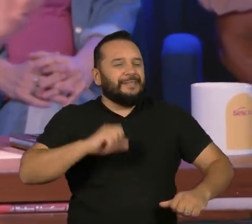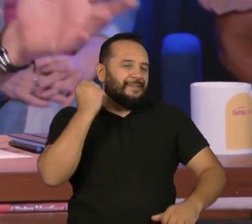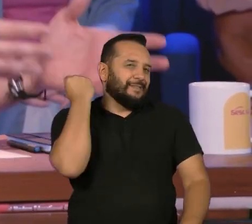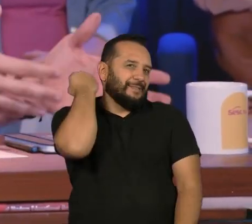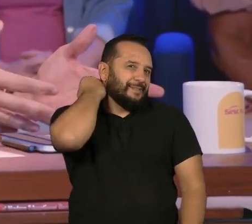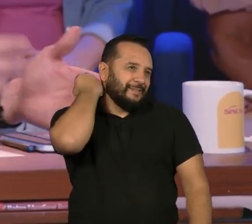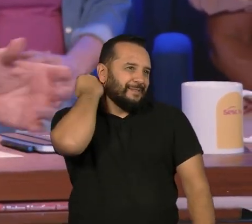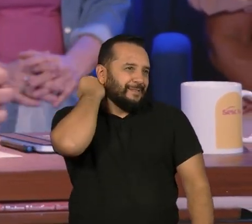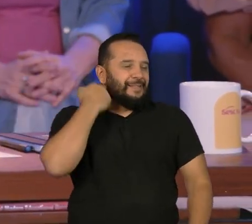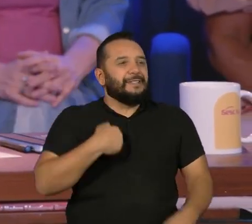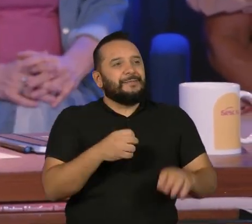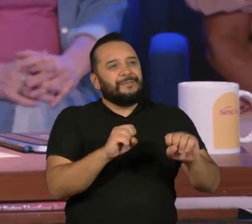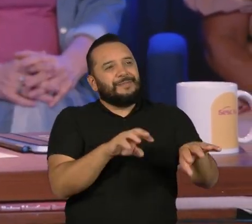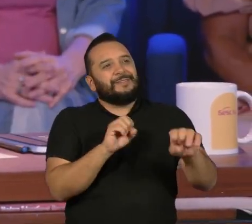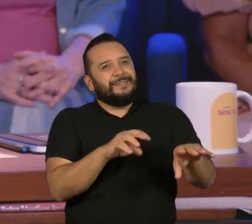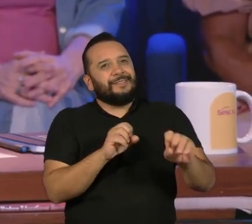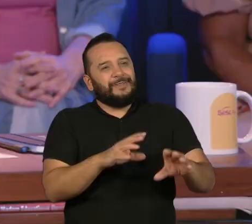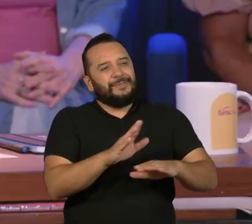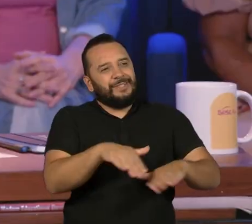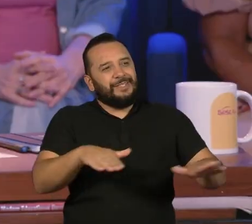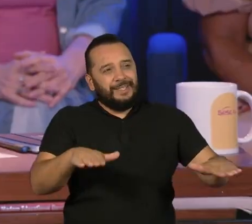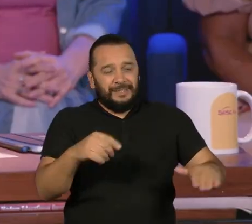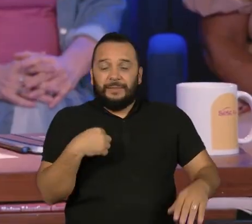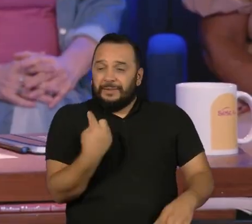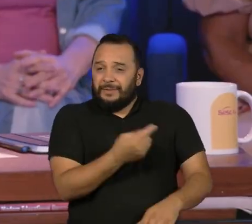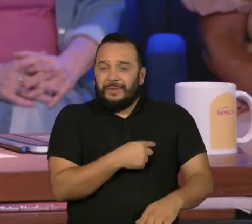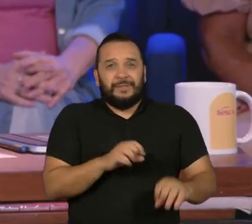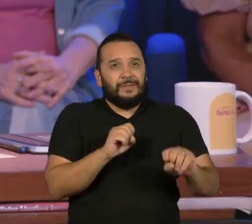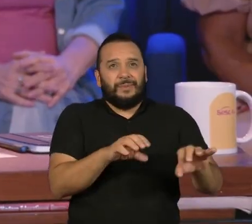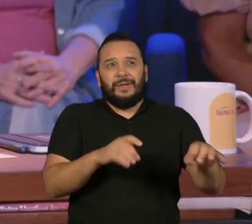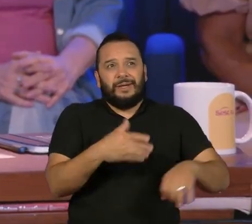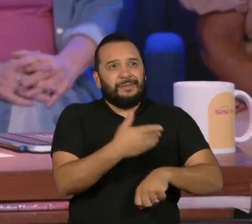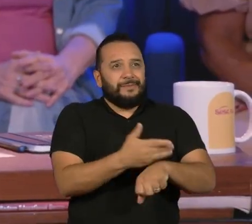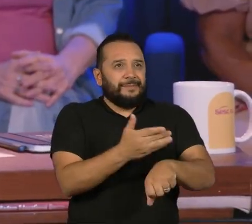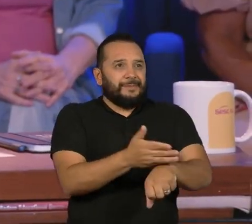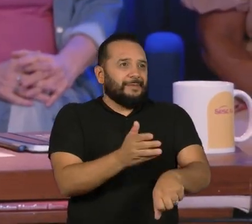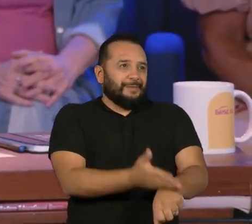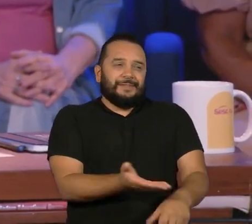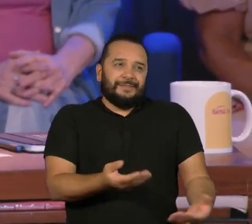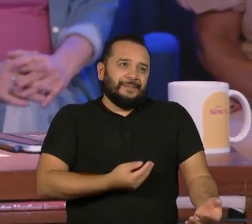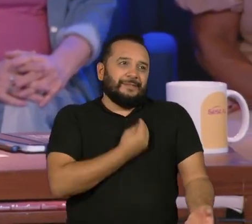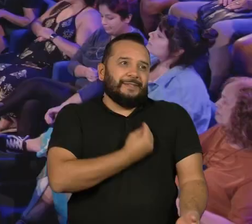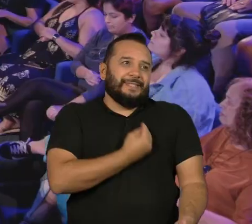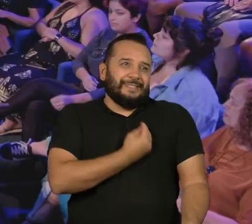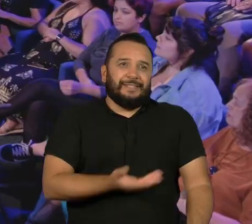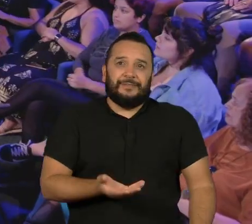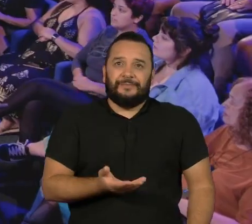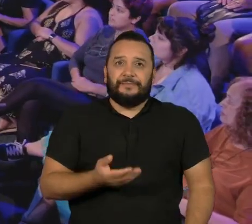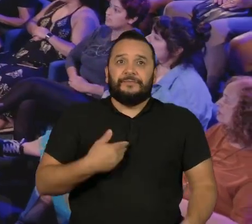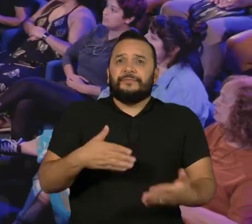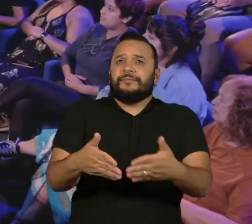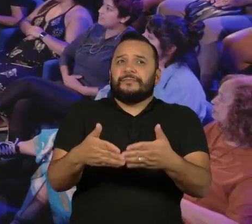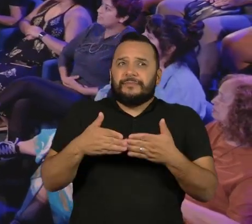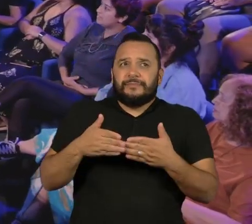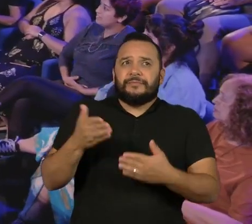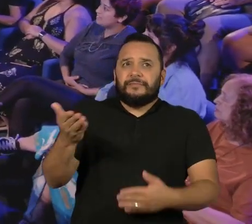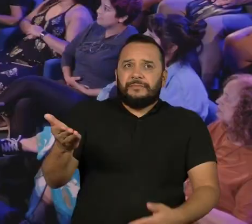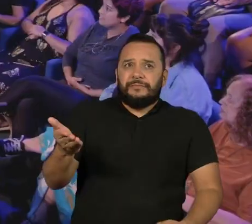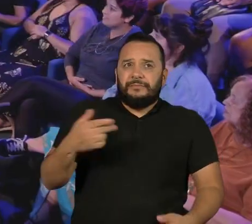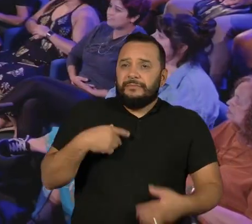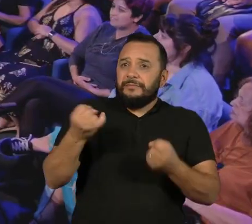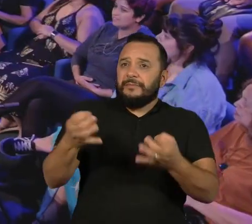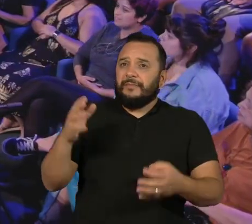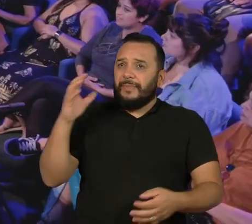gente está falando aqui de educação de criança, mas a gente é educado em qualquer momento da nossa vida, né? Com licença, Chalita, queria falar um negócio